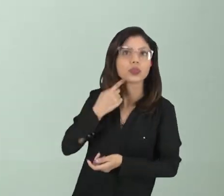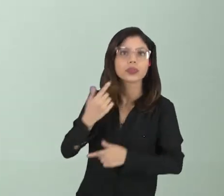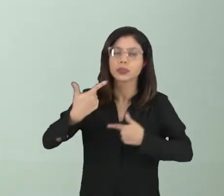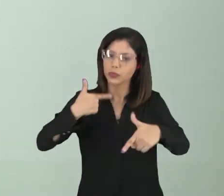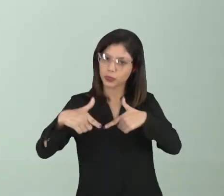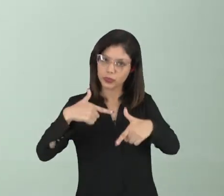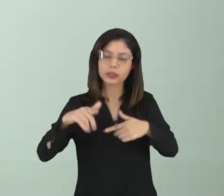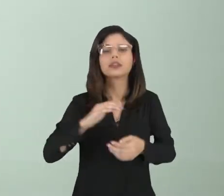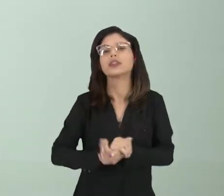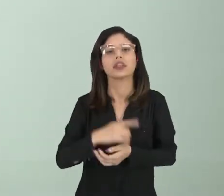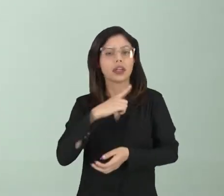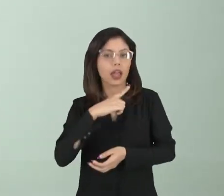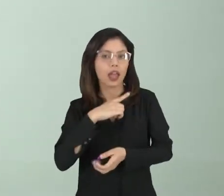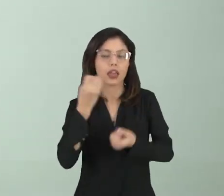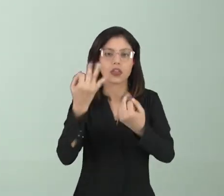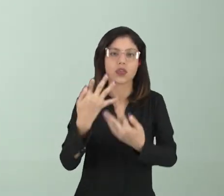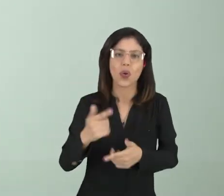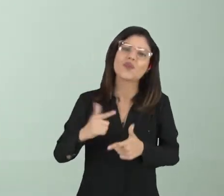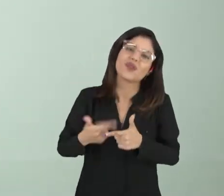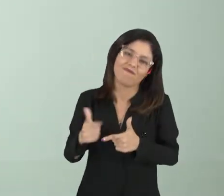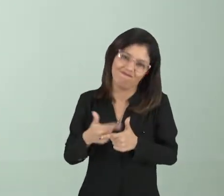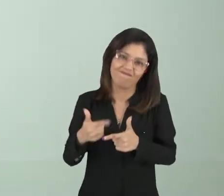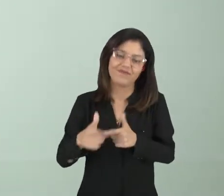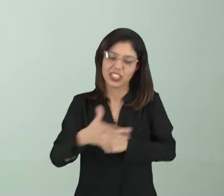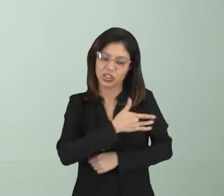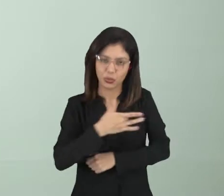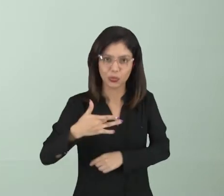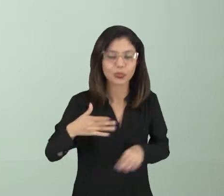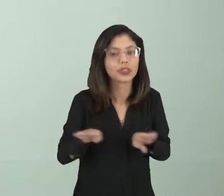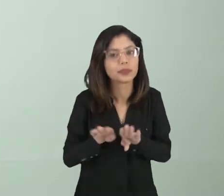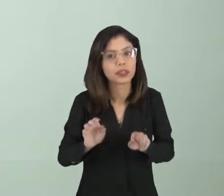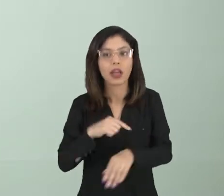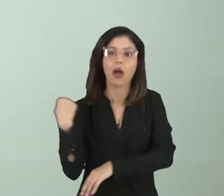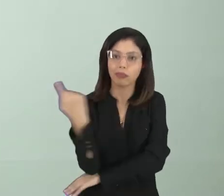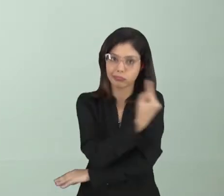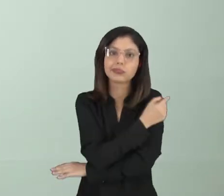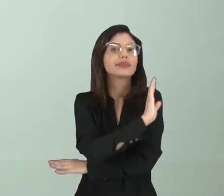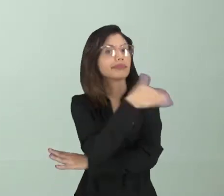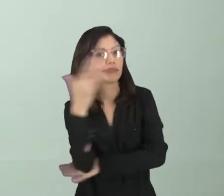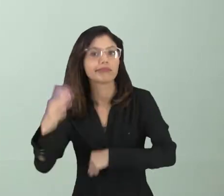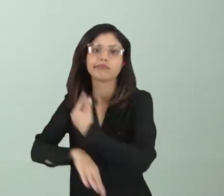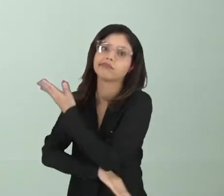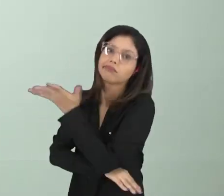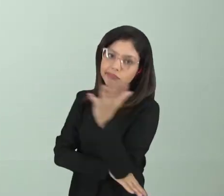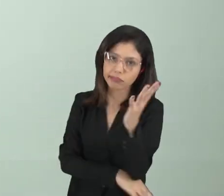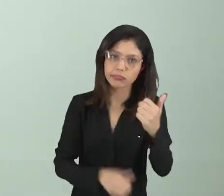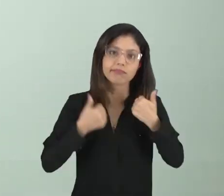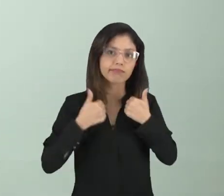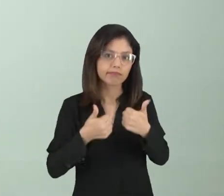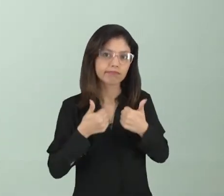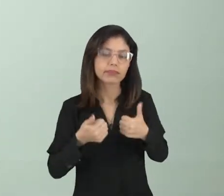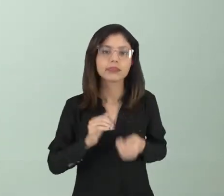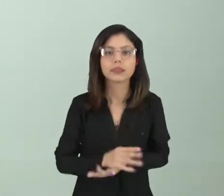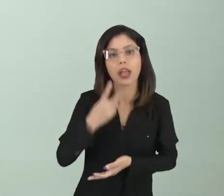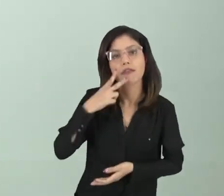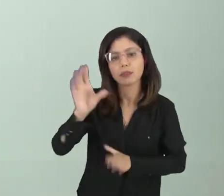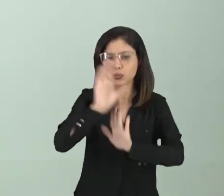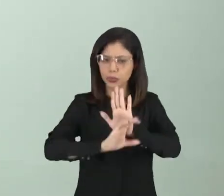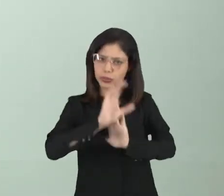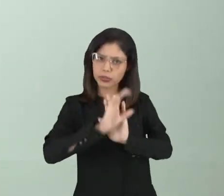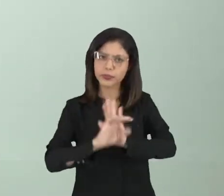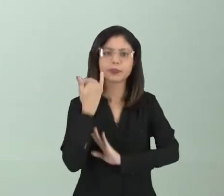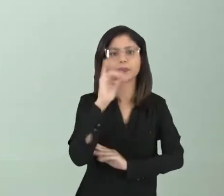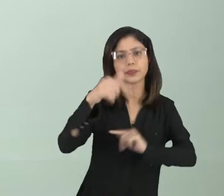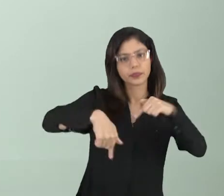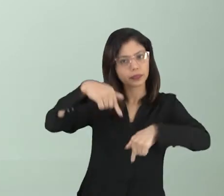quais são os prejuízos que tem ocasionado tanto à saúde como ao meio ambiente. Tranquilo? Então, a gente vai estar vendo sobre os conceitos